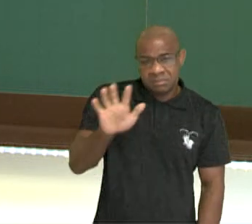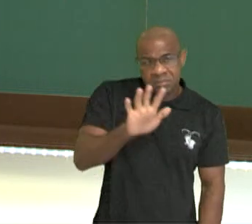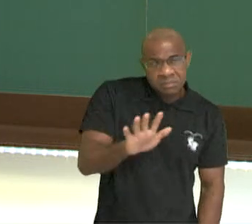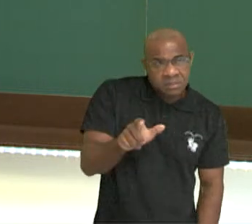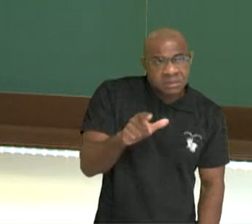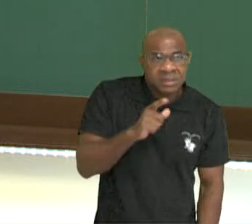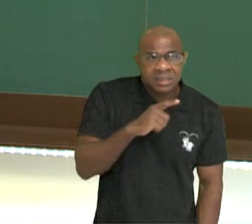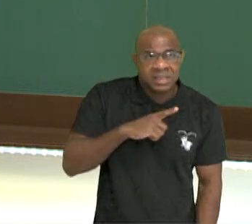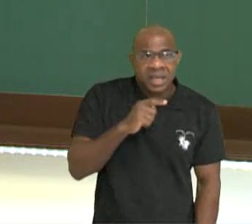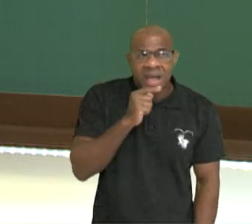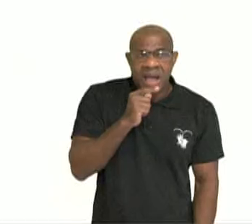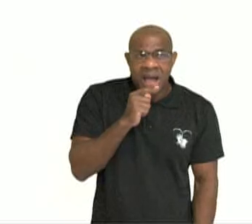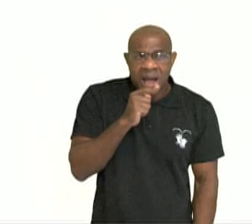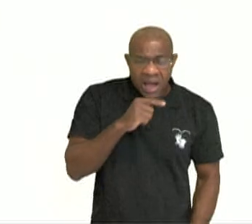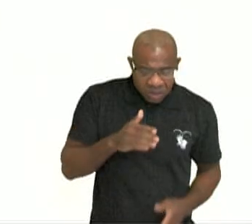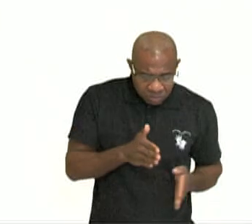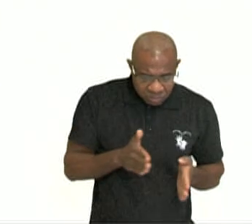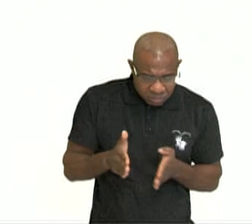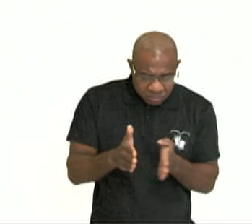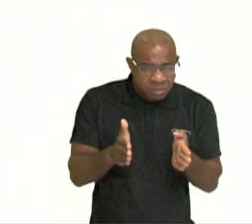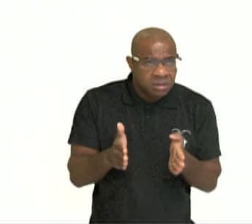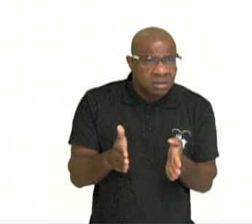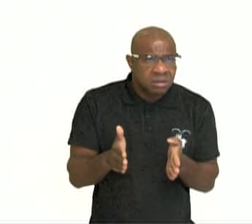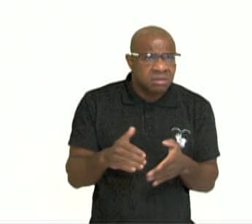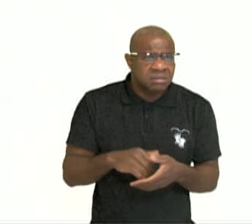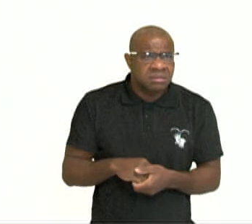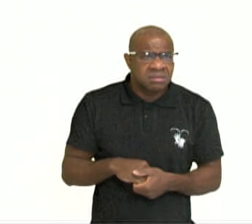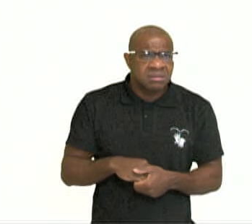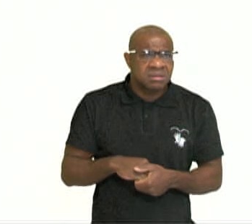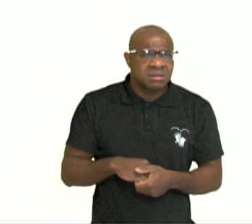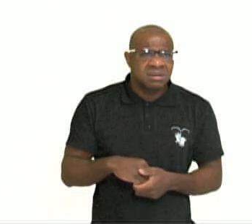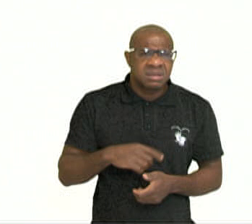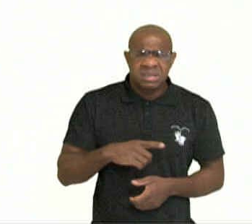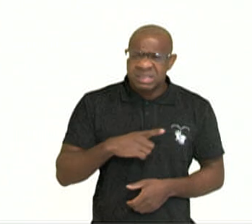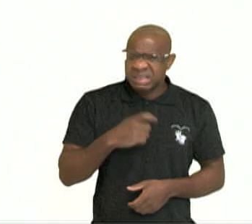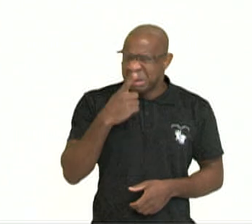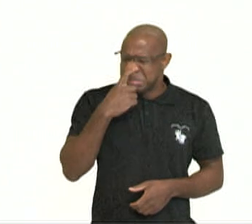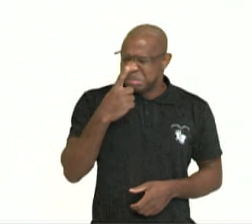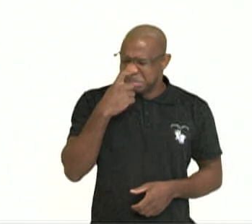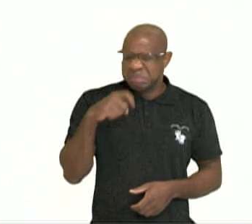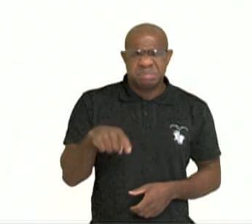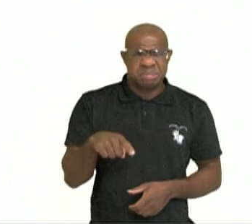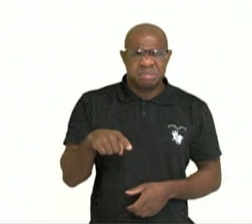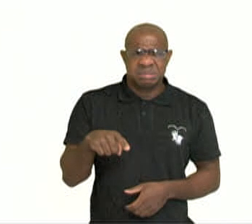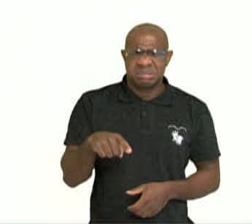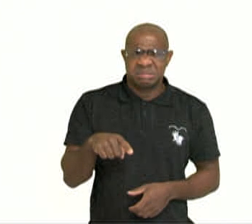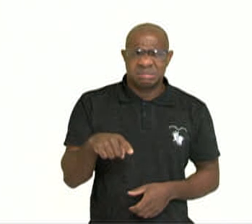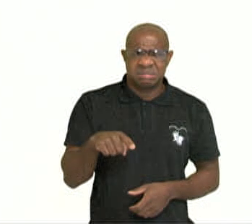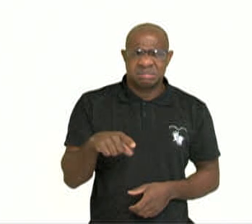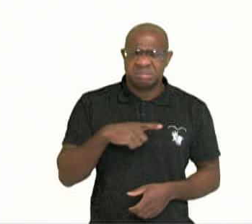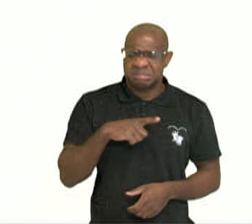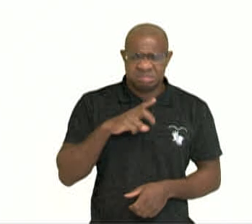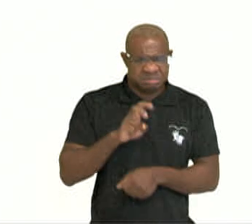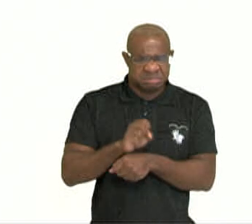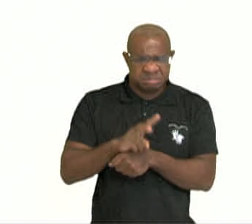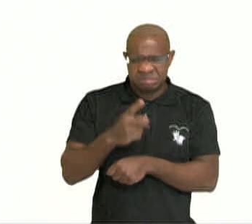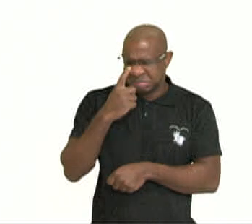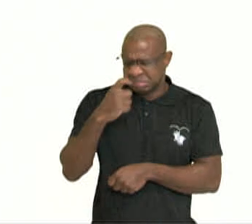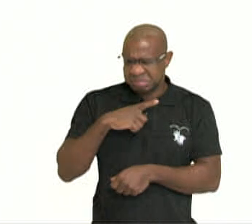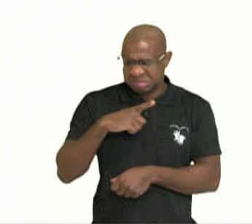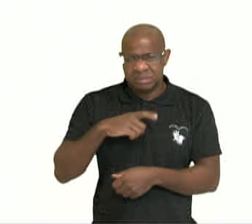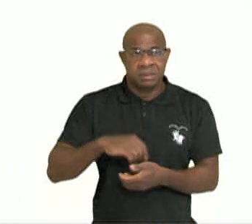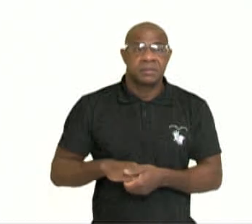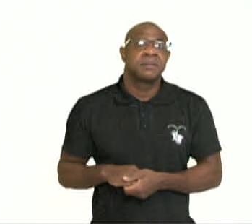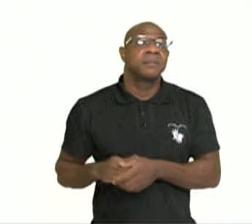tem água. Será que essa água pode ter ficado contaminada? Muito provavelmente. Ou